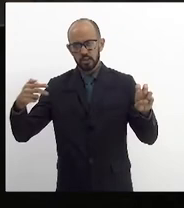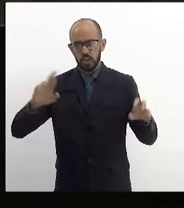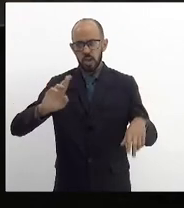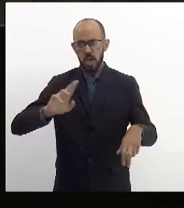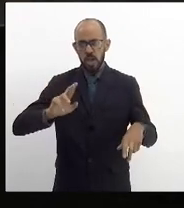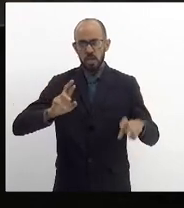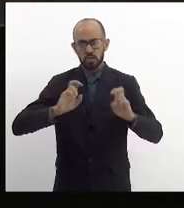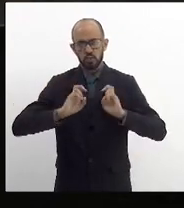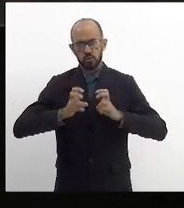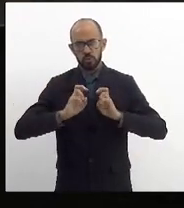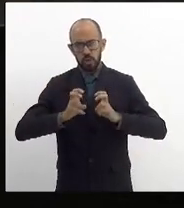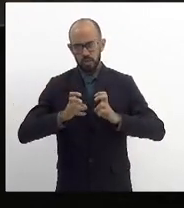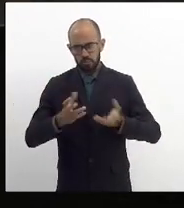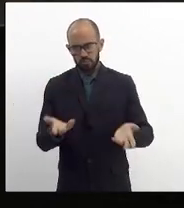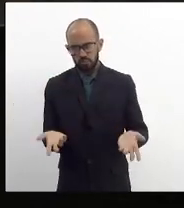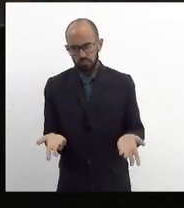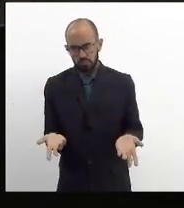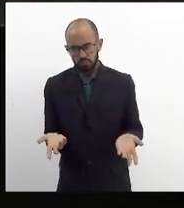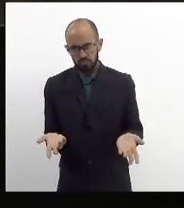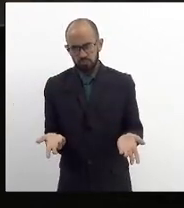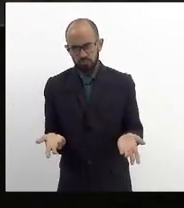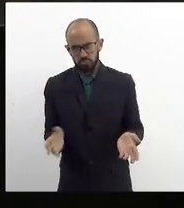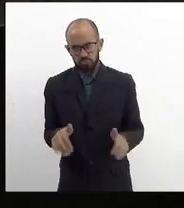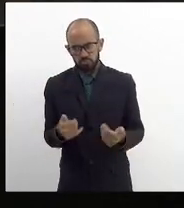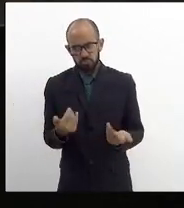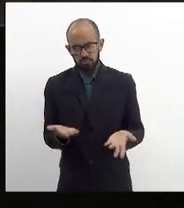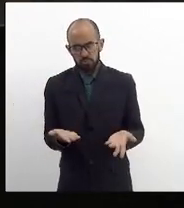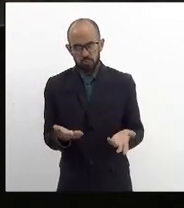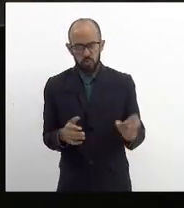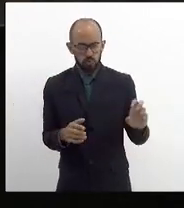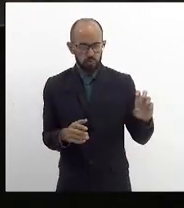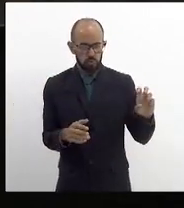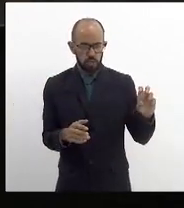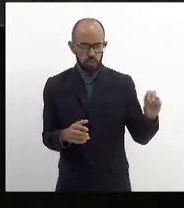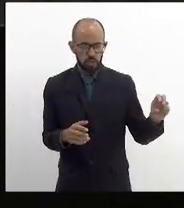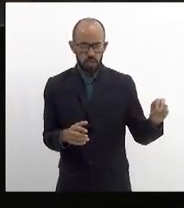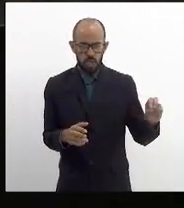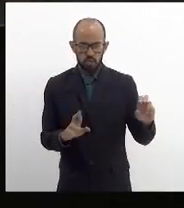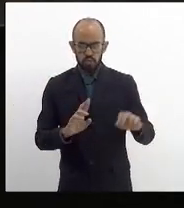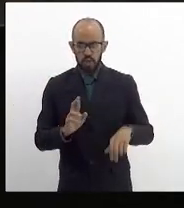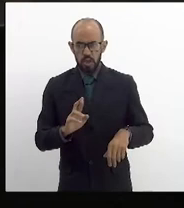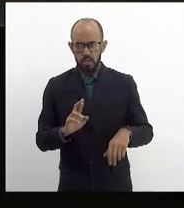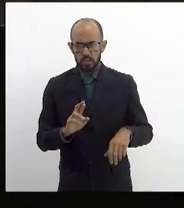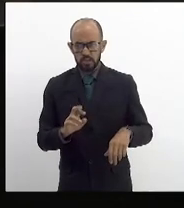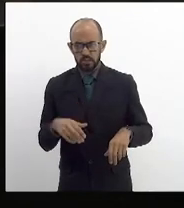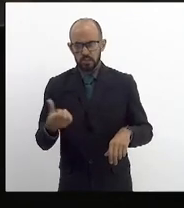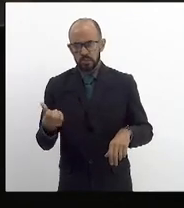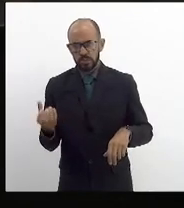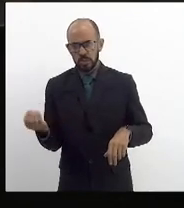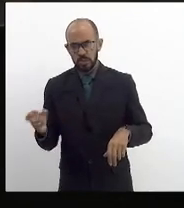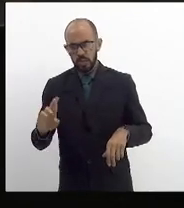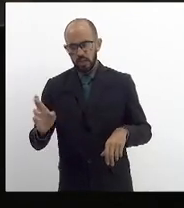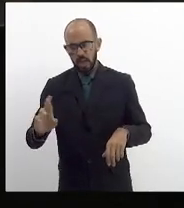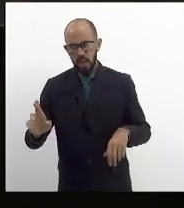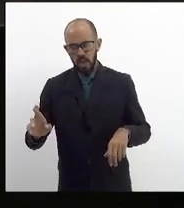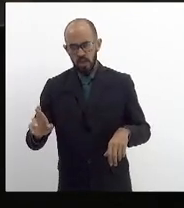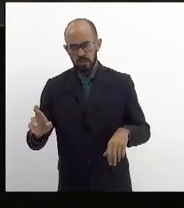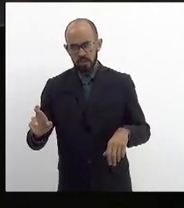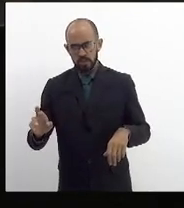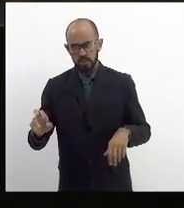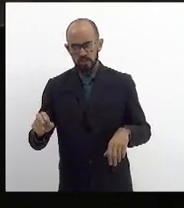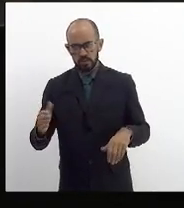da passagem de trem então esse valor de 500 reais esse valor D 60reais e qual foi o